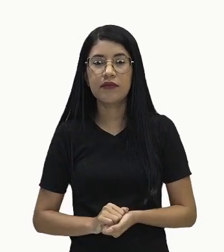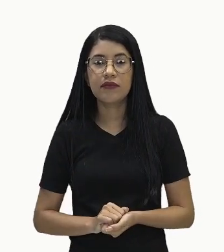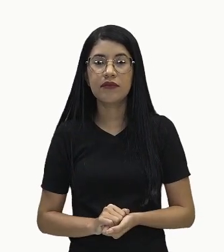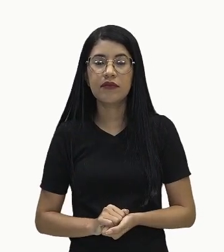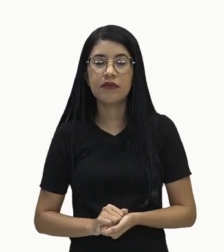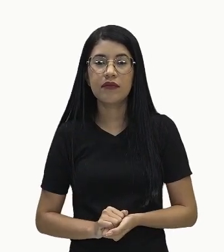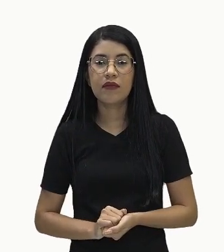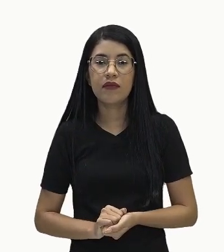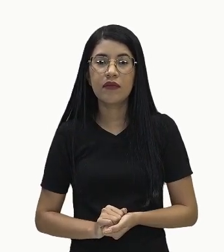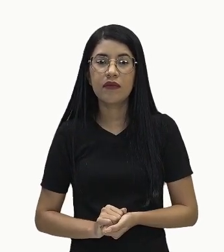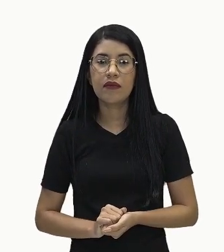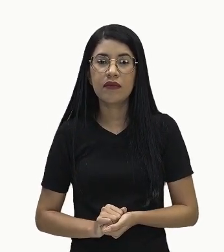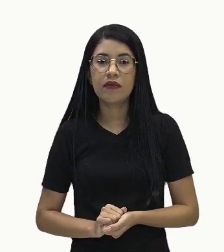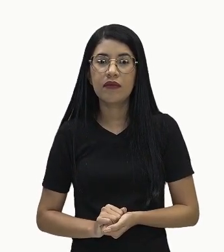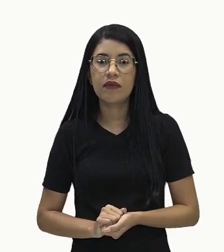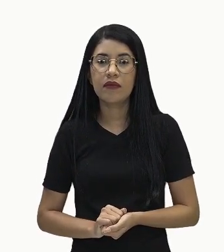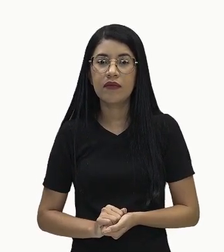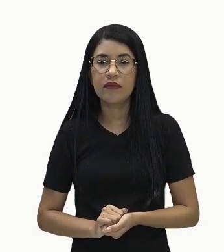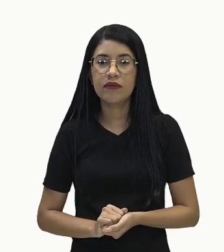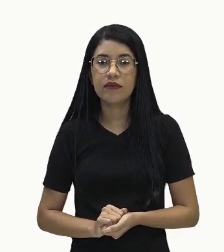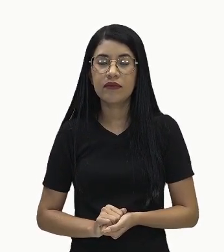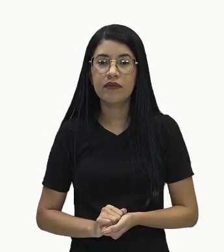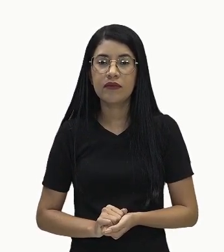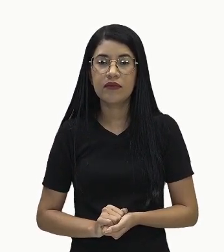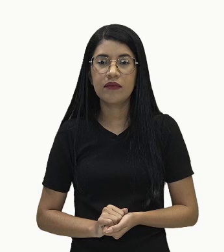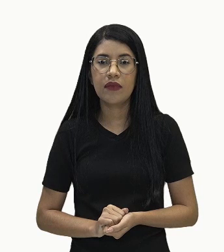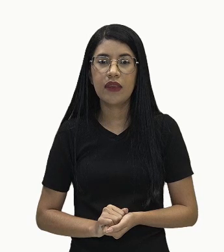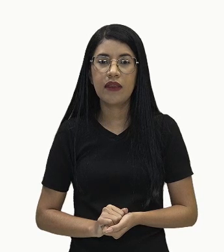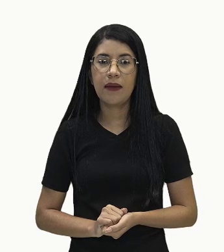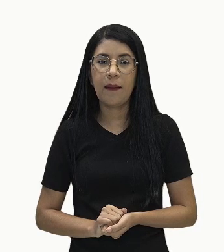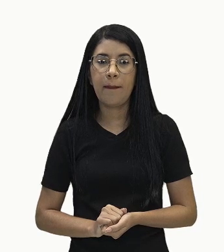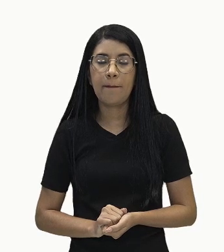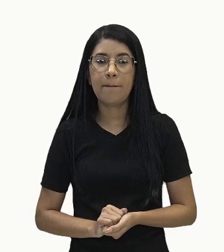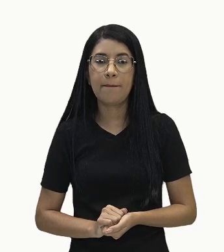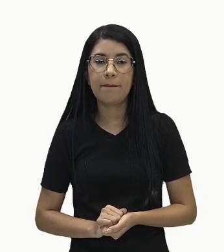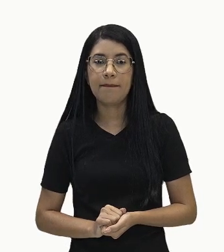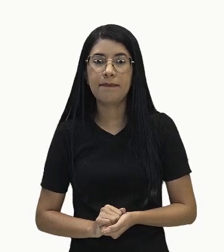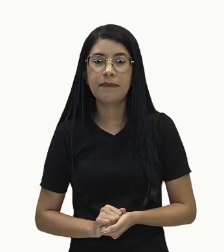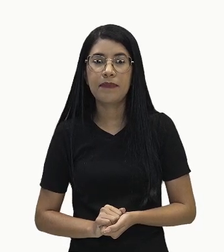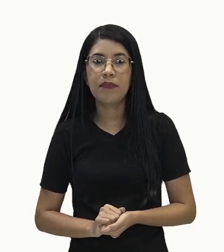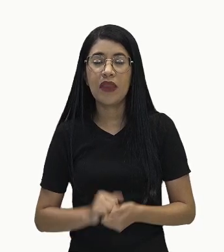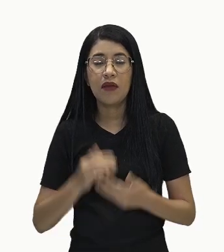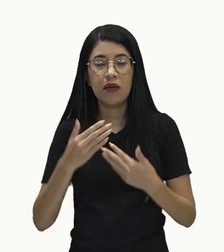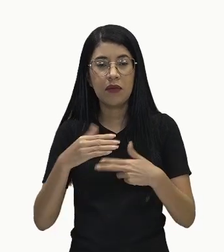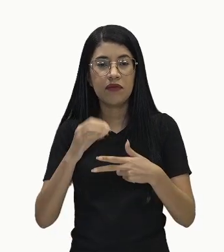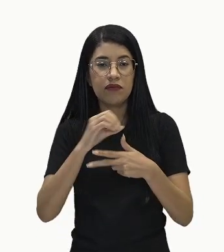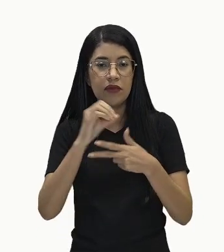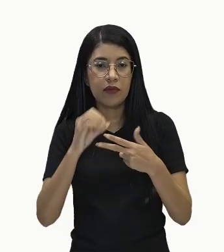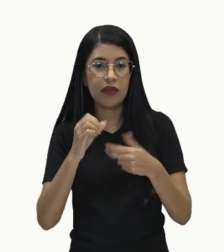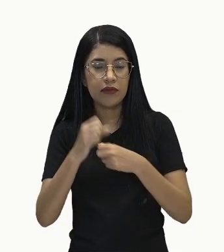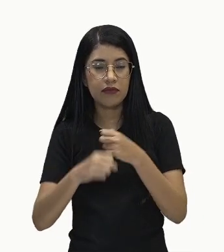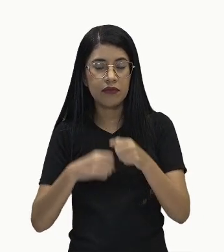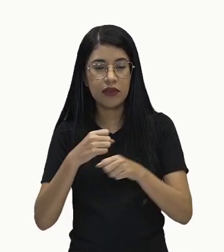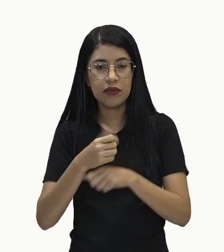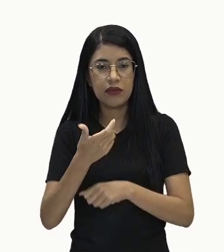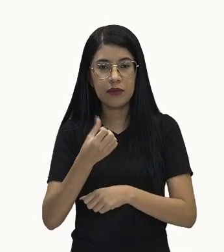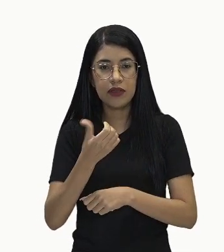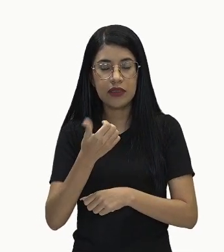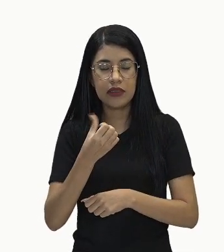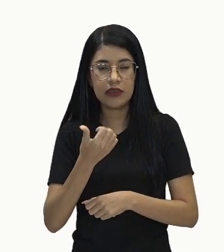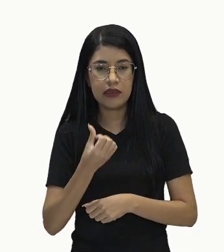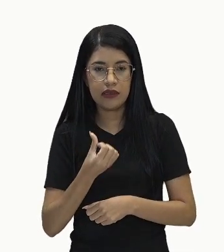Exemplo número 2, que também vem do Enem, diz o seguinte, é a questão